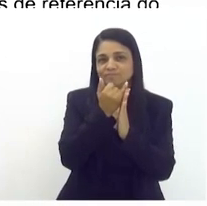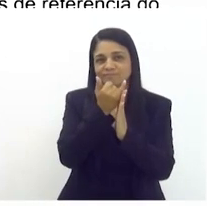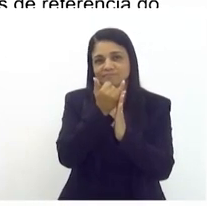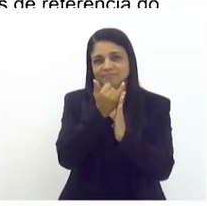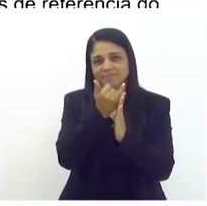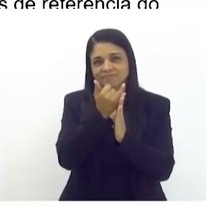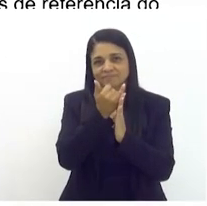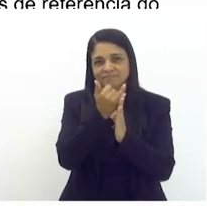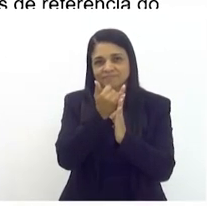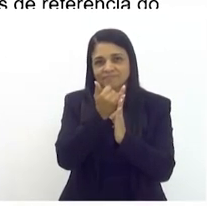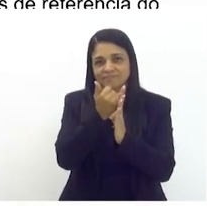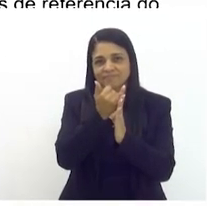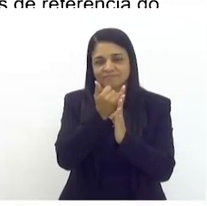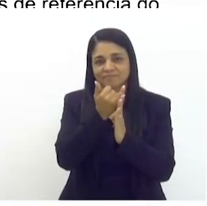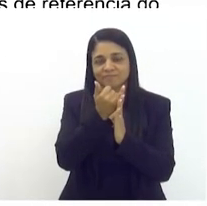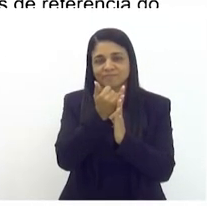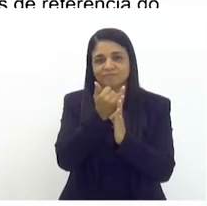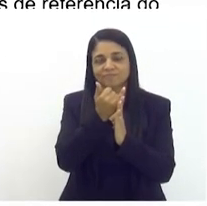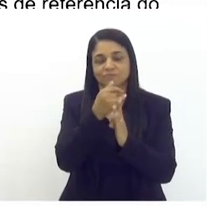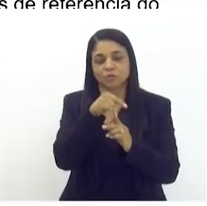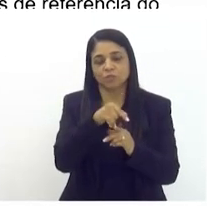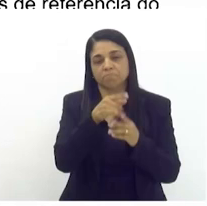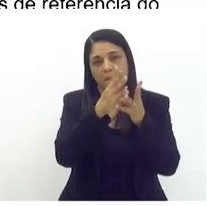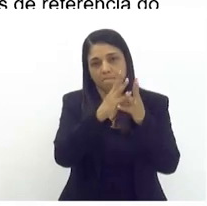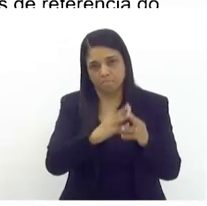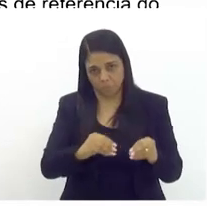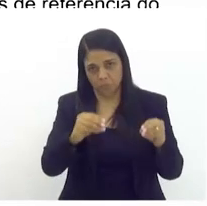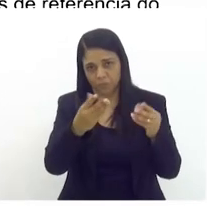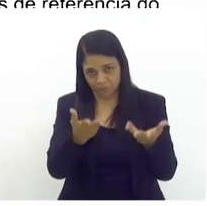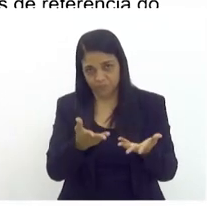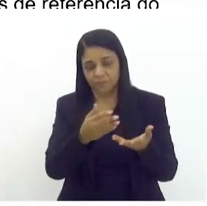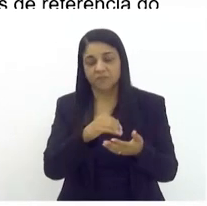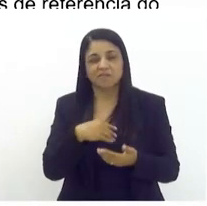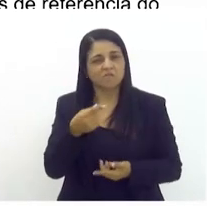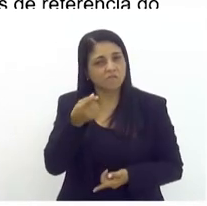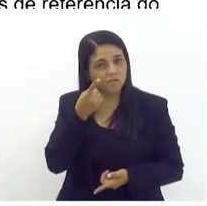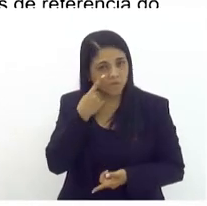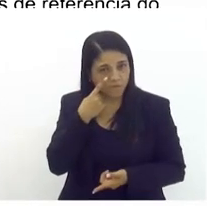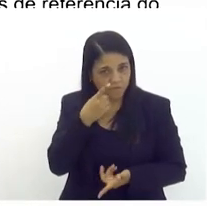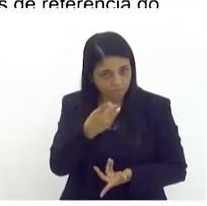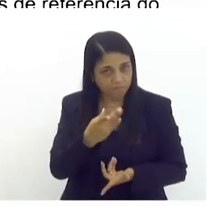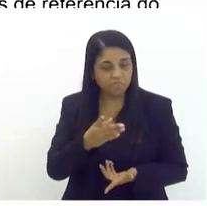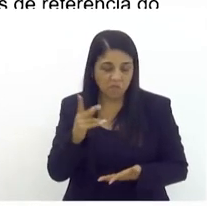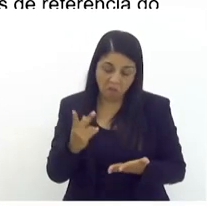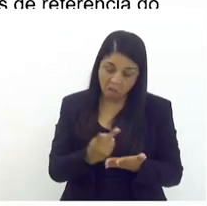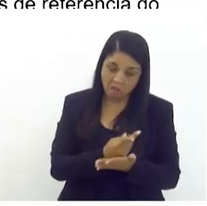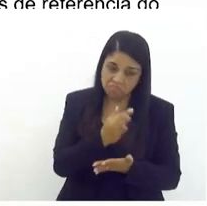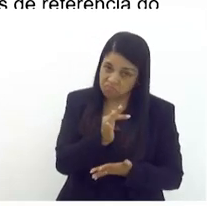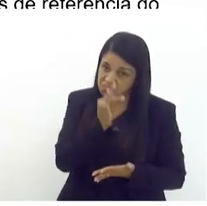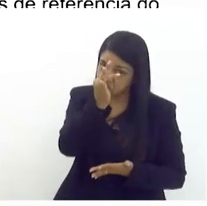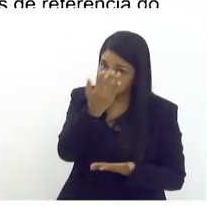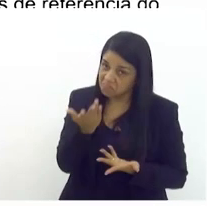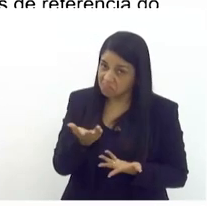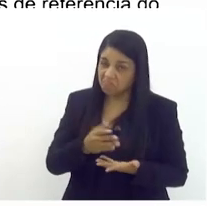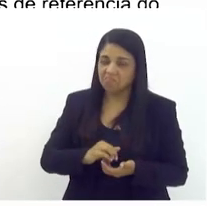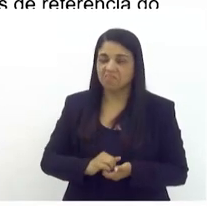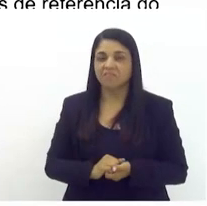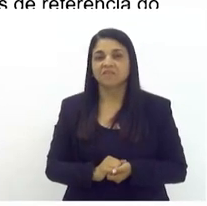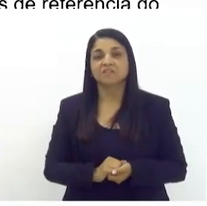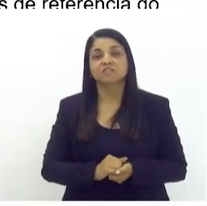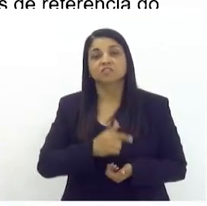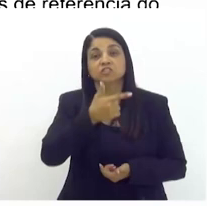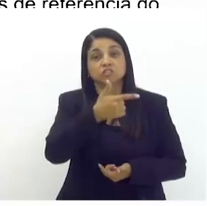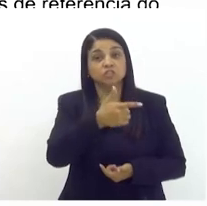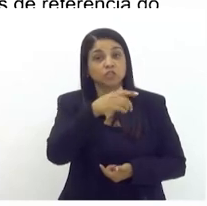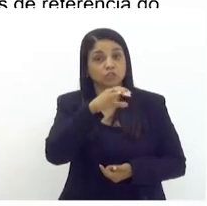que está sendo distinto vamos ver se isso acontece né bom em